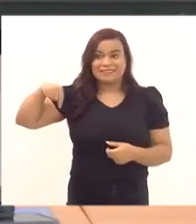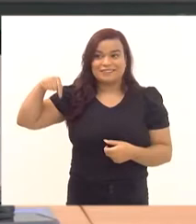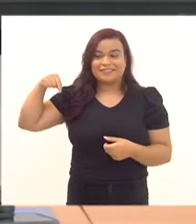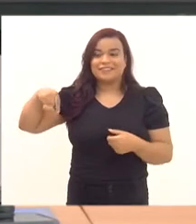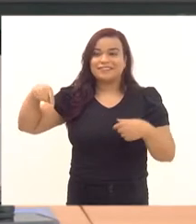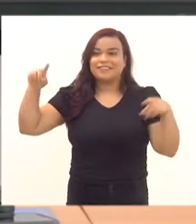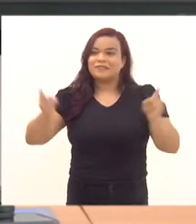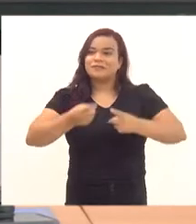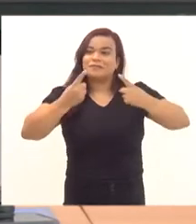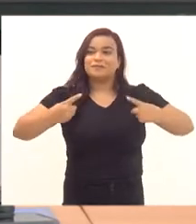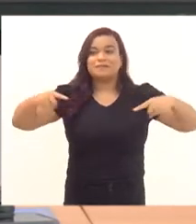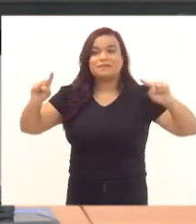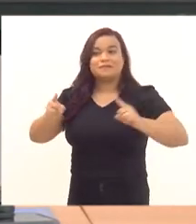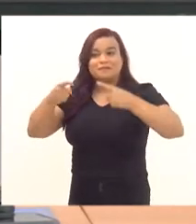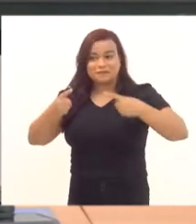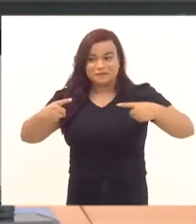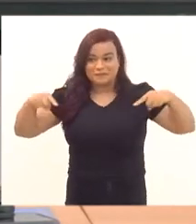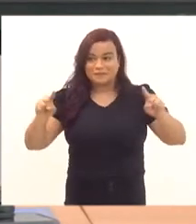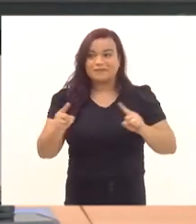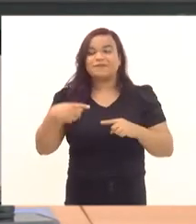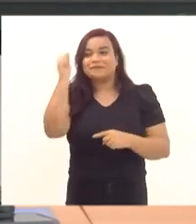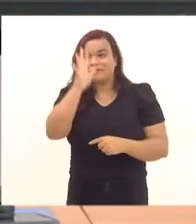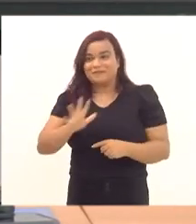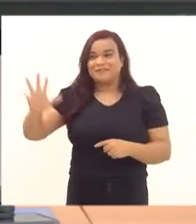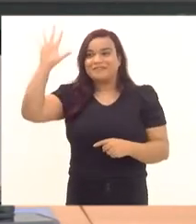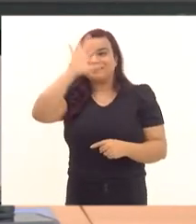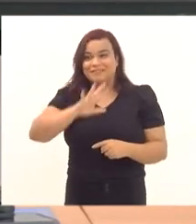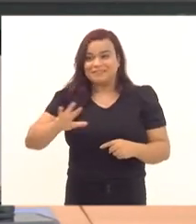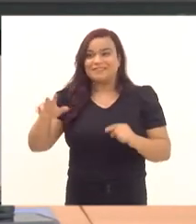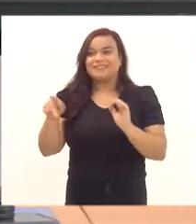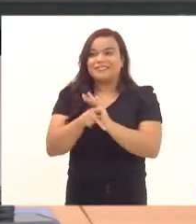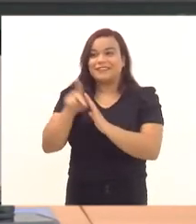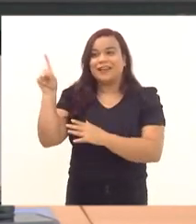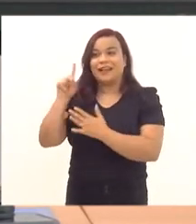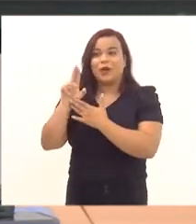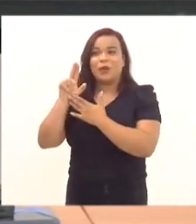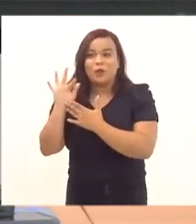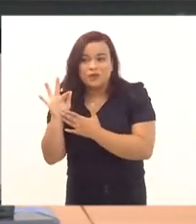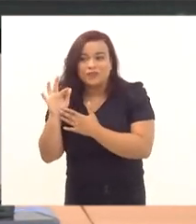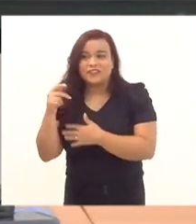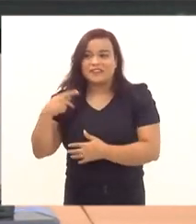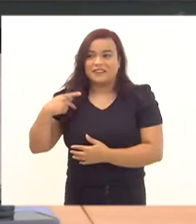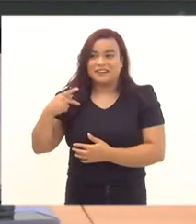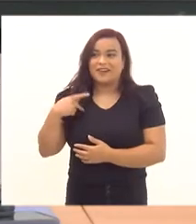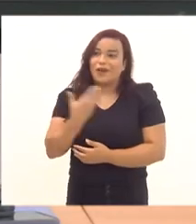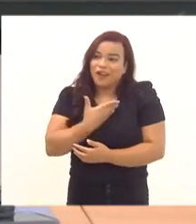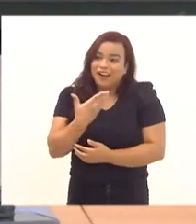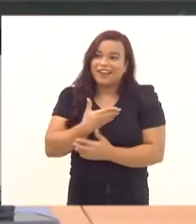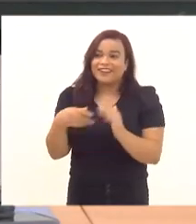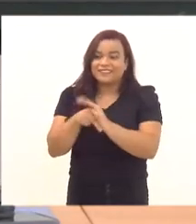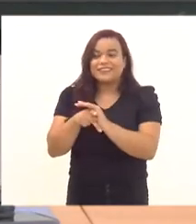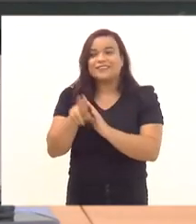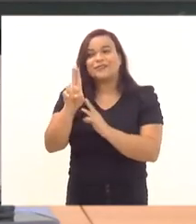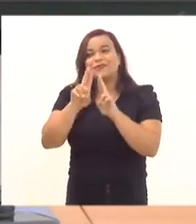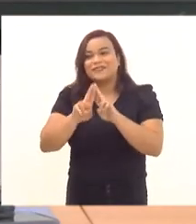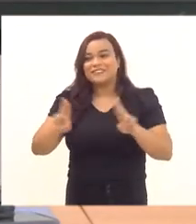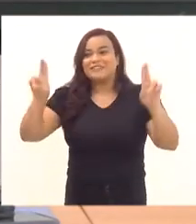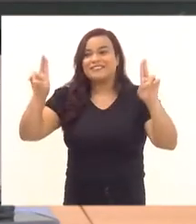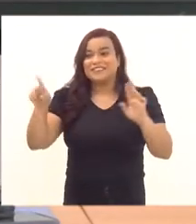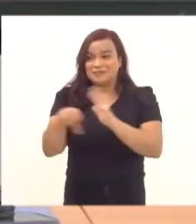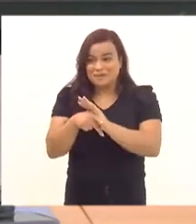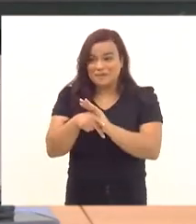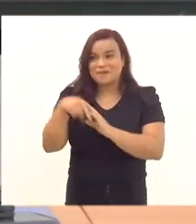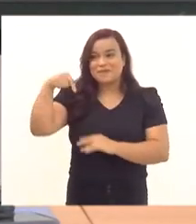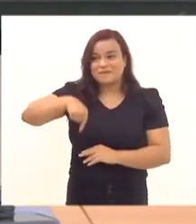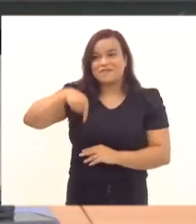Orquestra Sinfônica Nacional da UFF meus colegas da Universidade Federal Fluminense com os colegas e minhas colegas e lembrar com